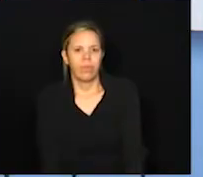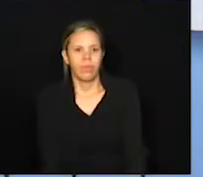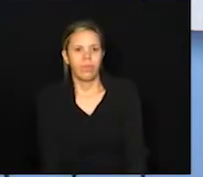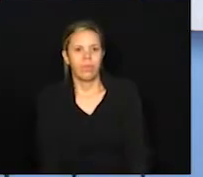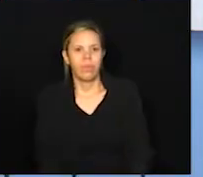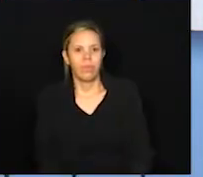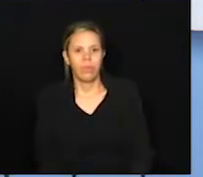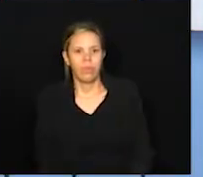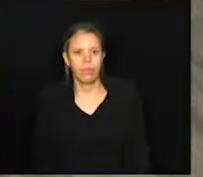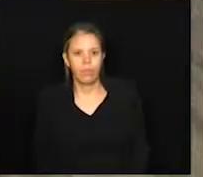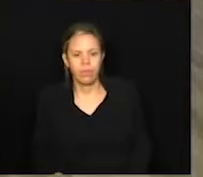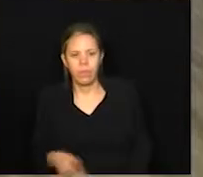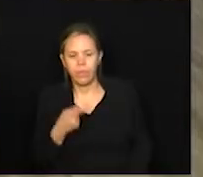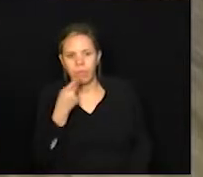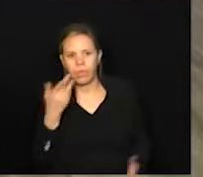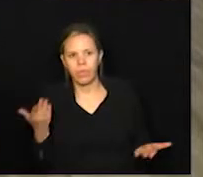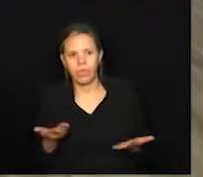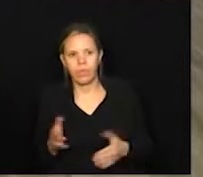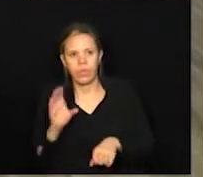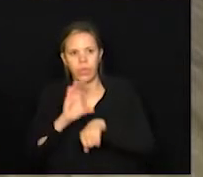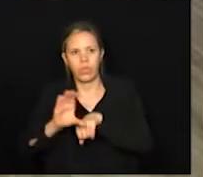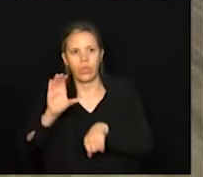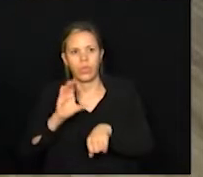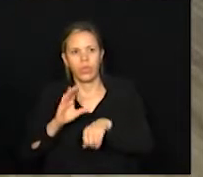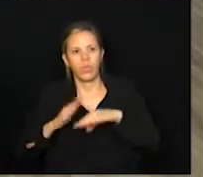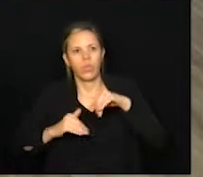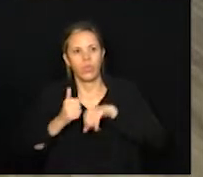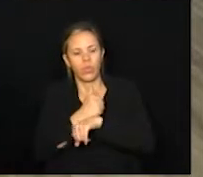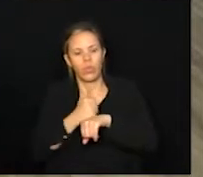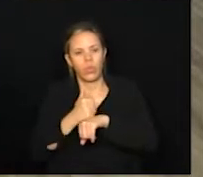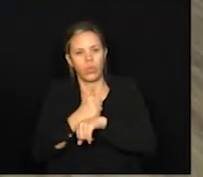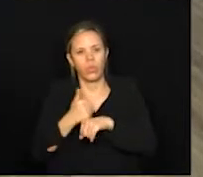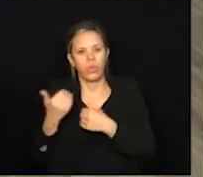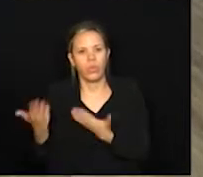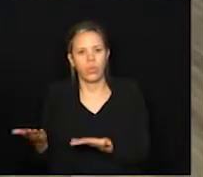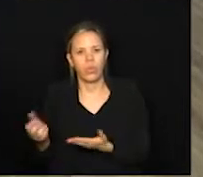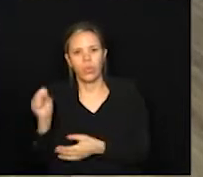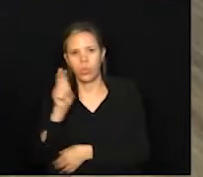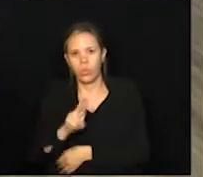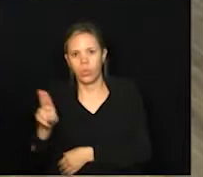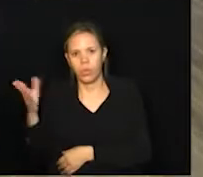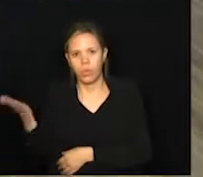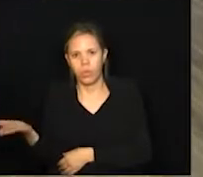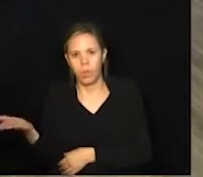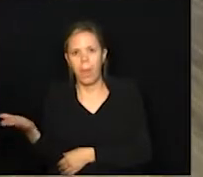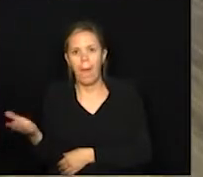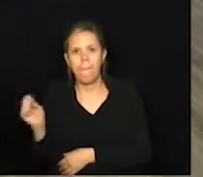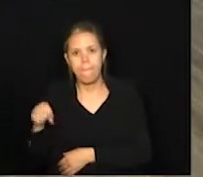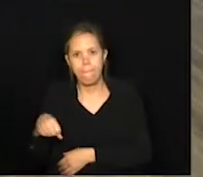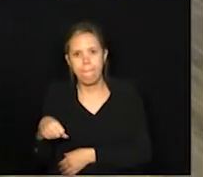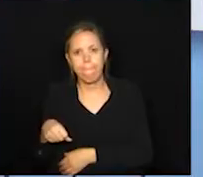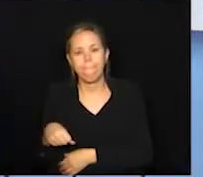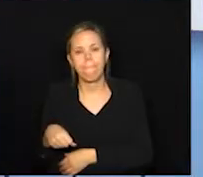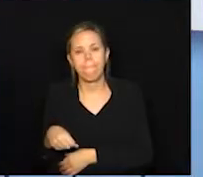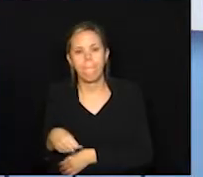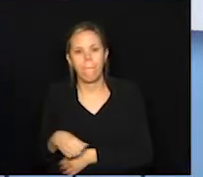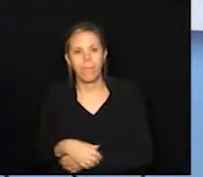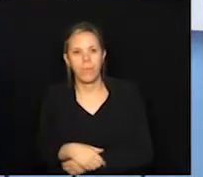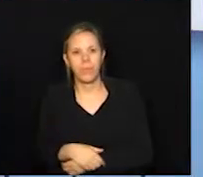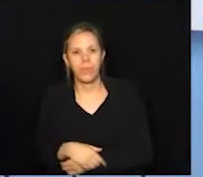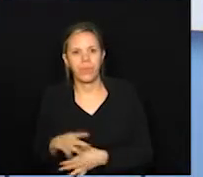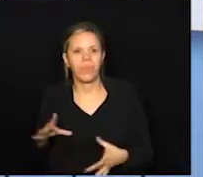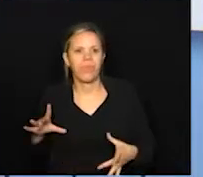www.educardepascoal.org.br. Vamos falar um pouquinho agora de cursos de profissionalização em Sumaré. Isso mesmo, já neste caso é